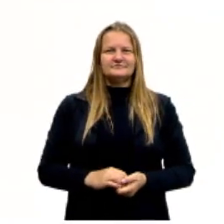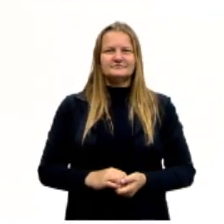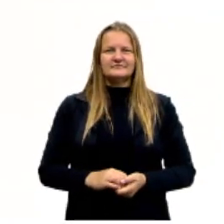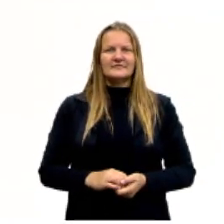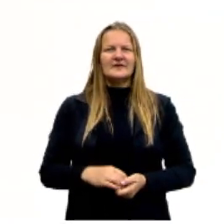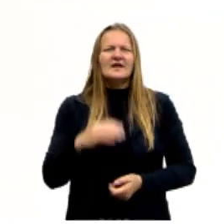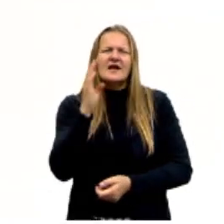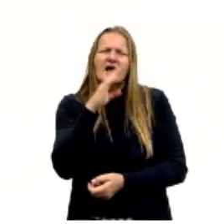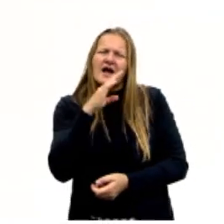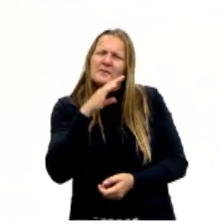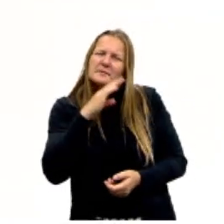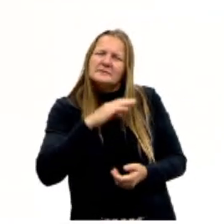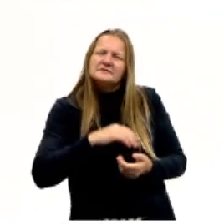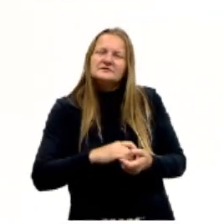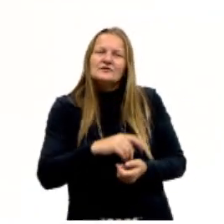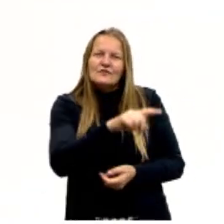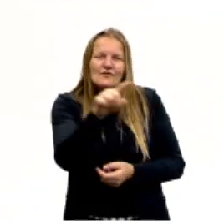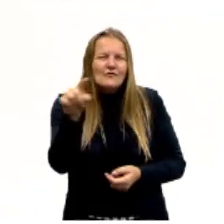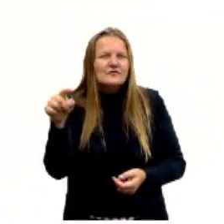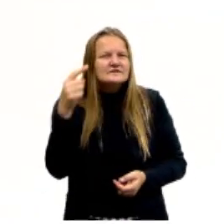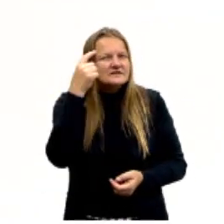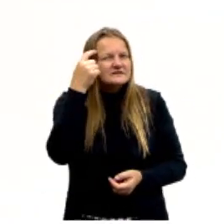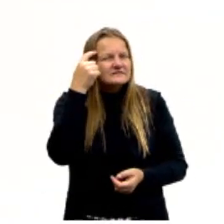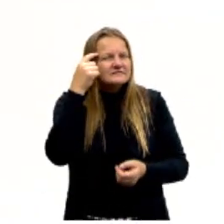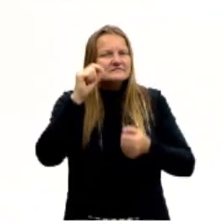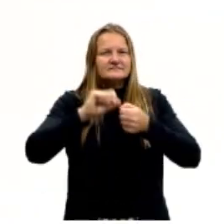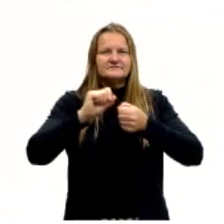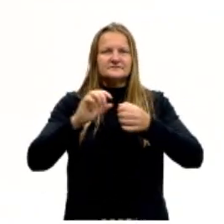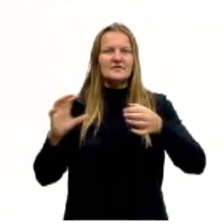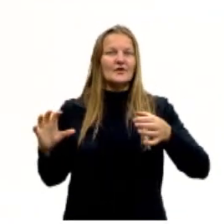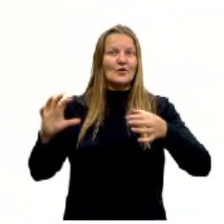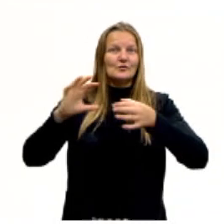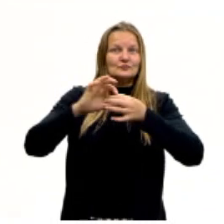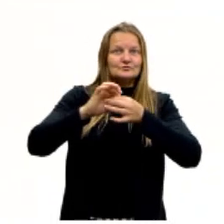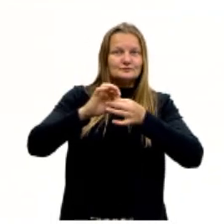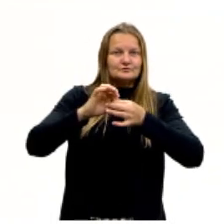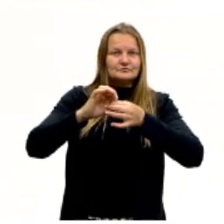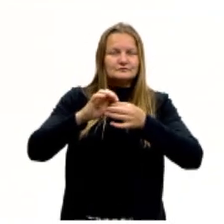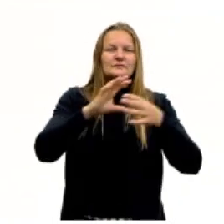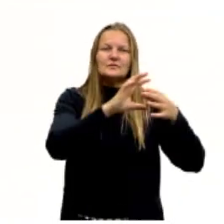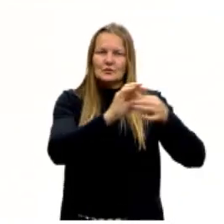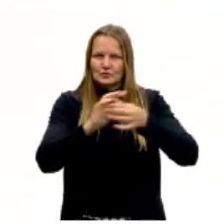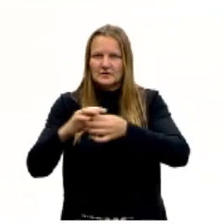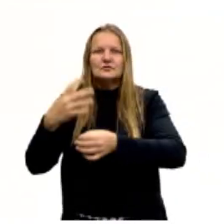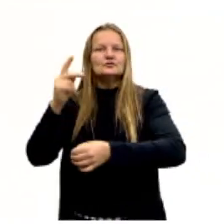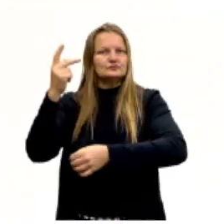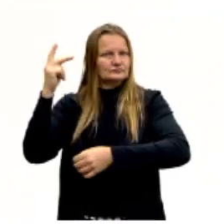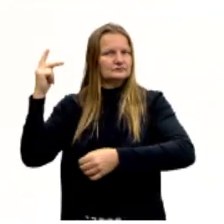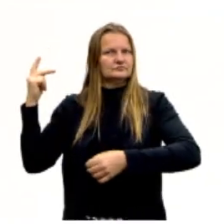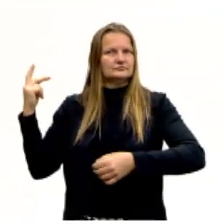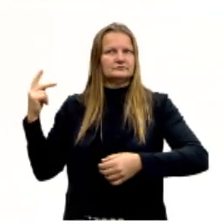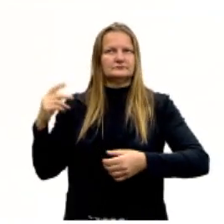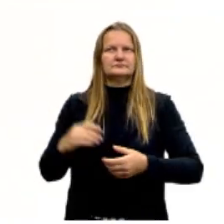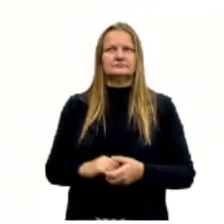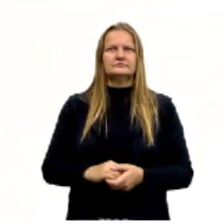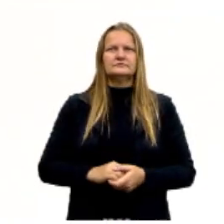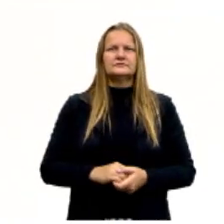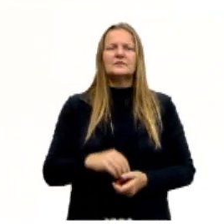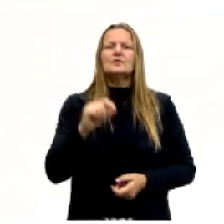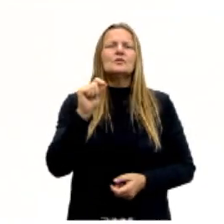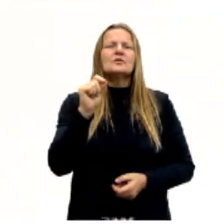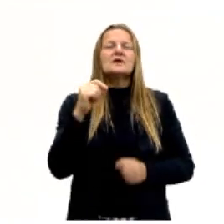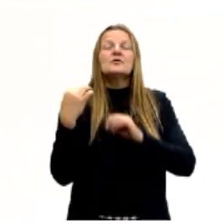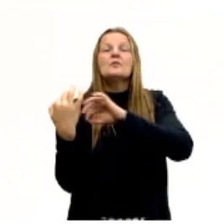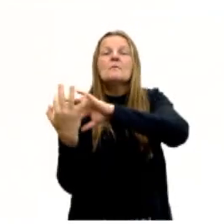e rapidamente para que vocês façam o link né do contexto histórico o